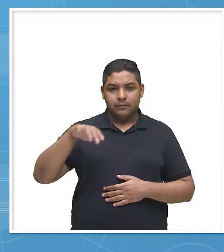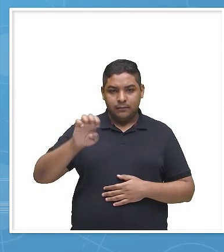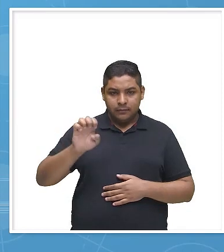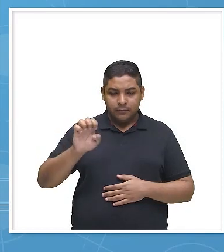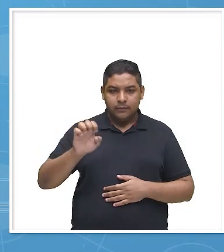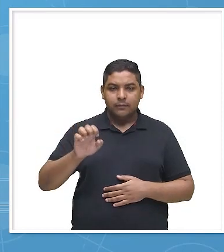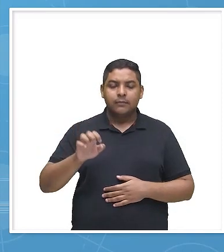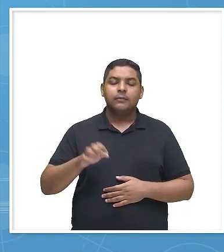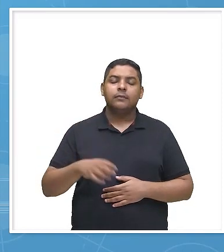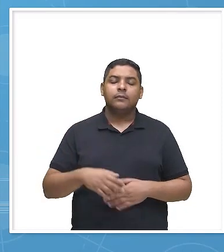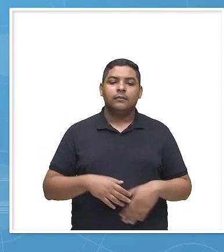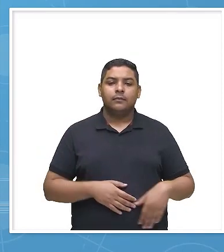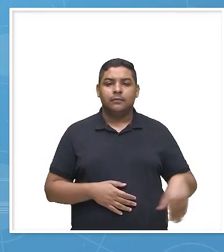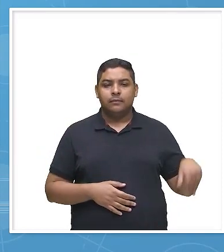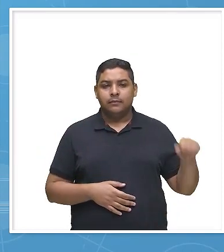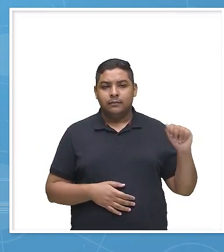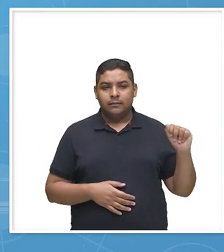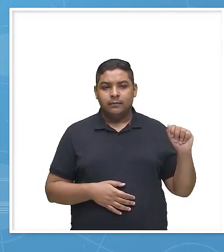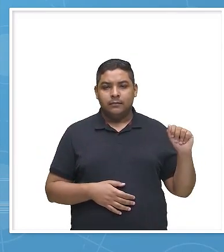A.